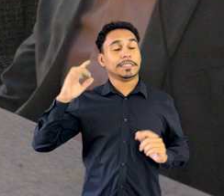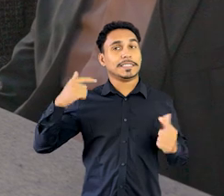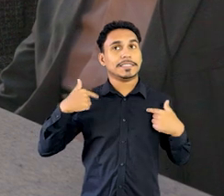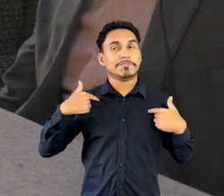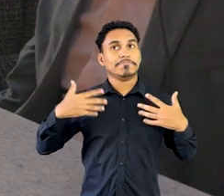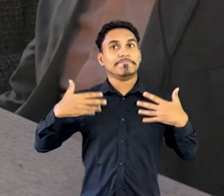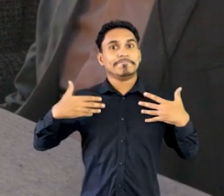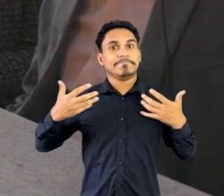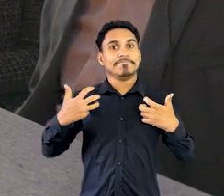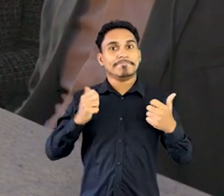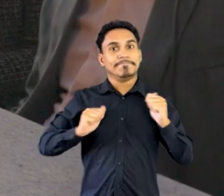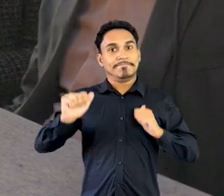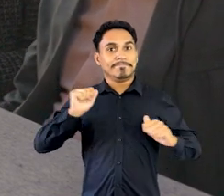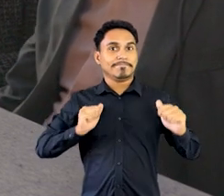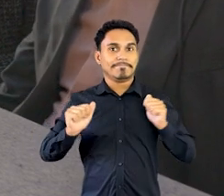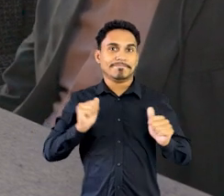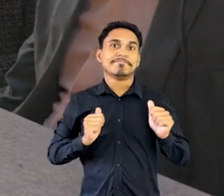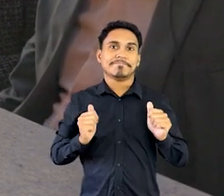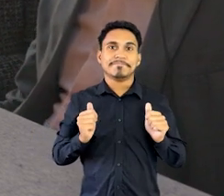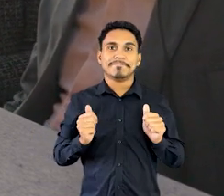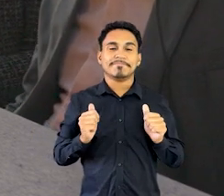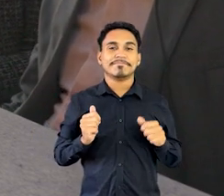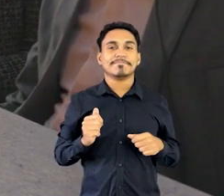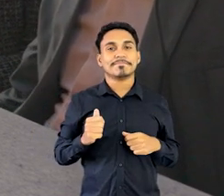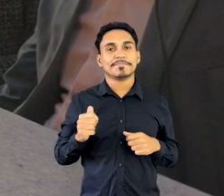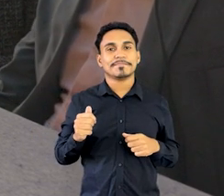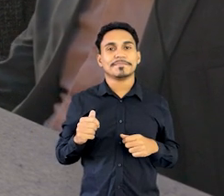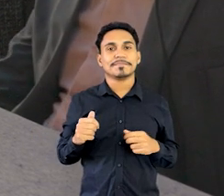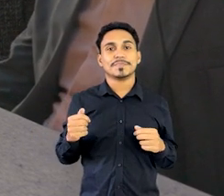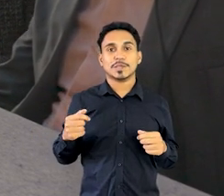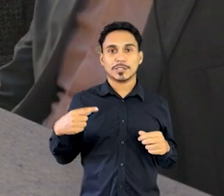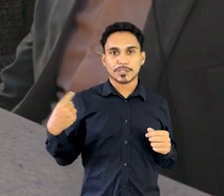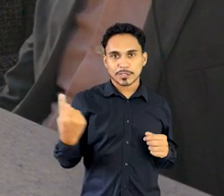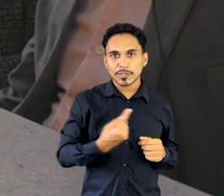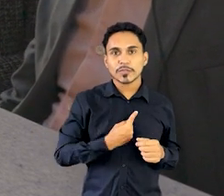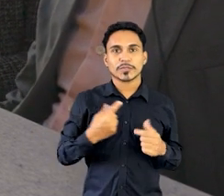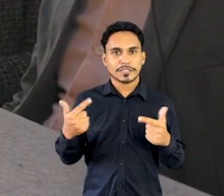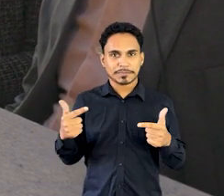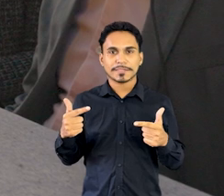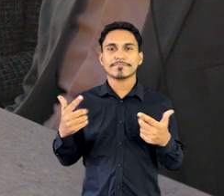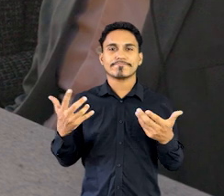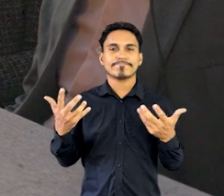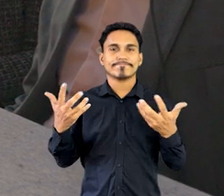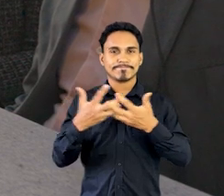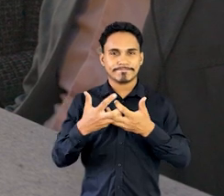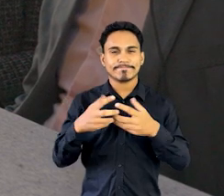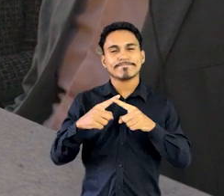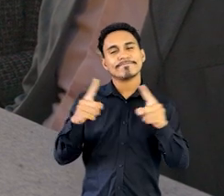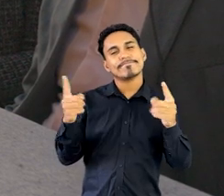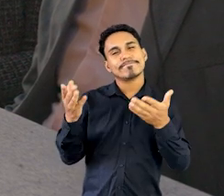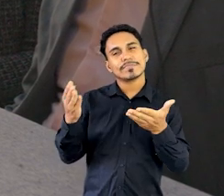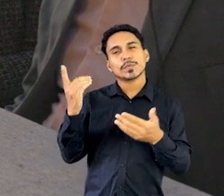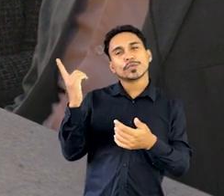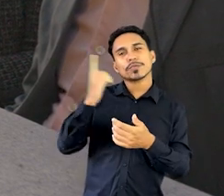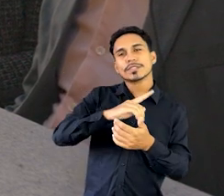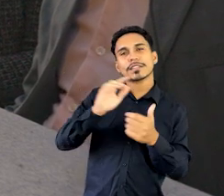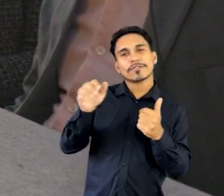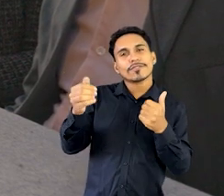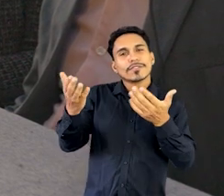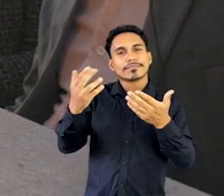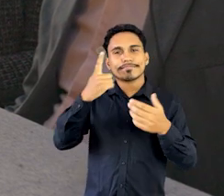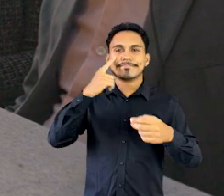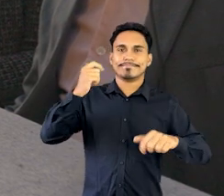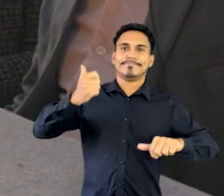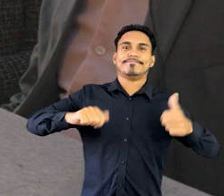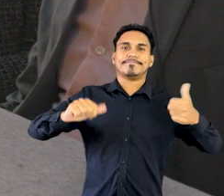amanhã acho que a gente cromar é alguém que vai trazer também essa leitura nós estamos inseridos na rede mas mas o crar consegue trazer